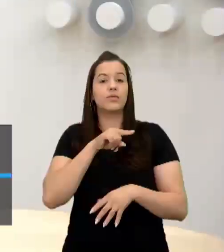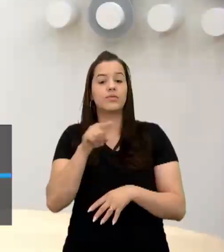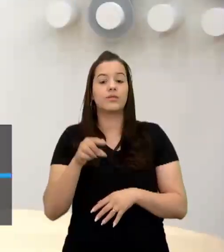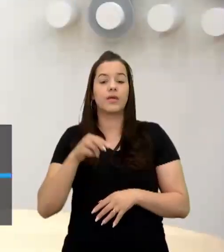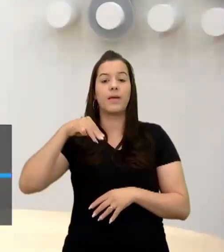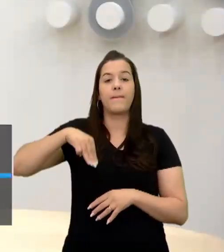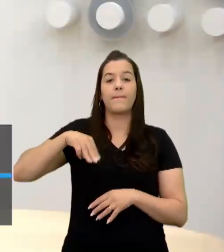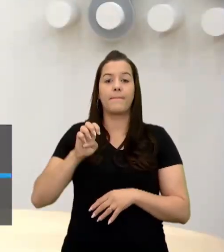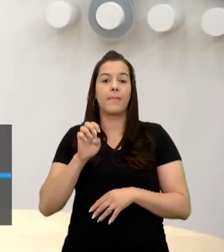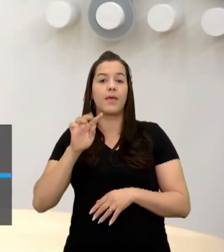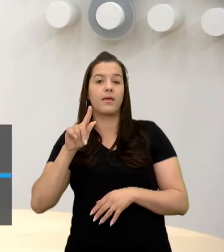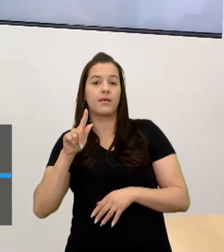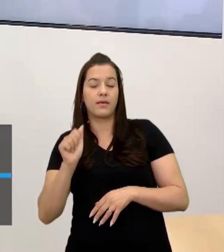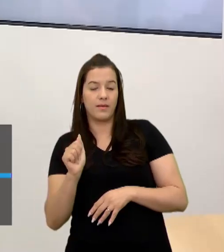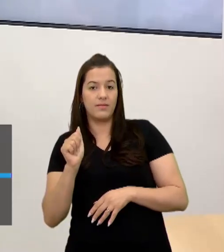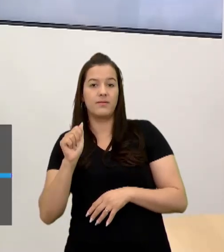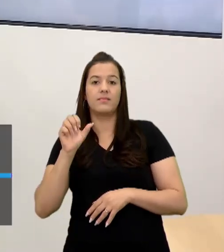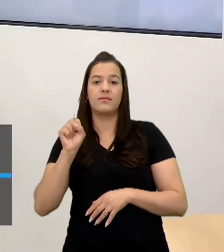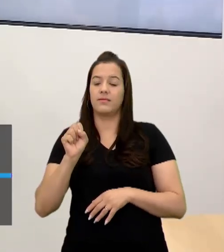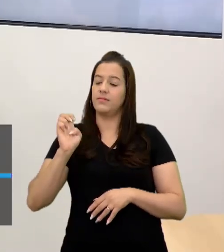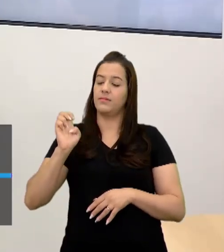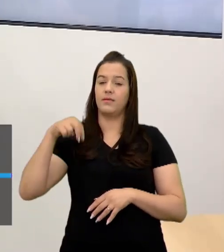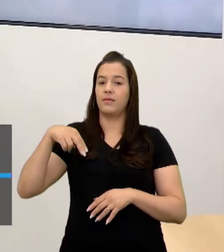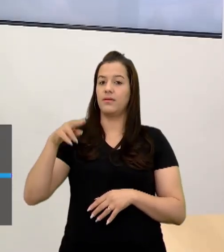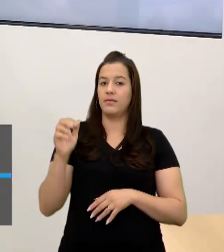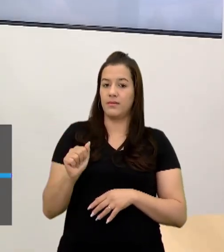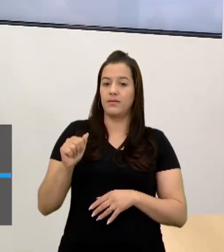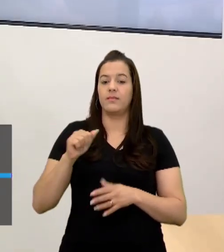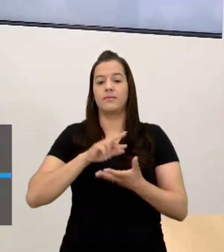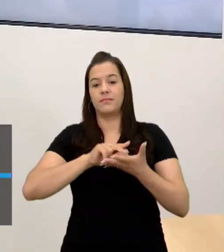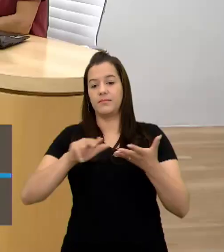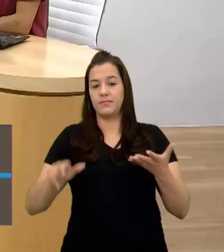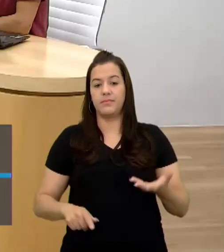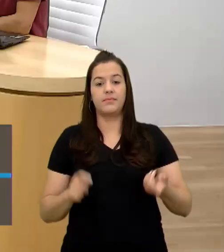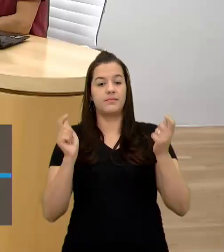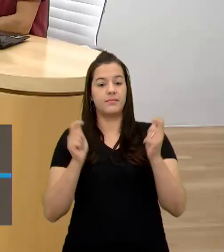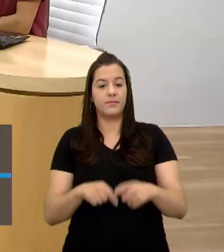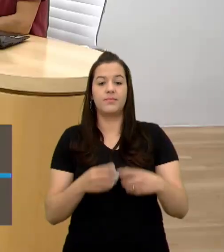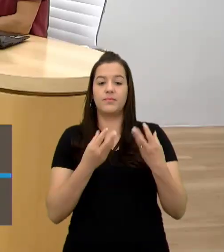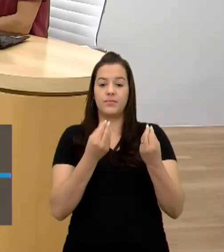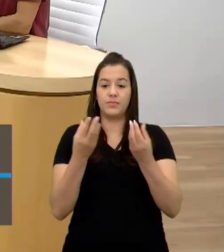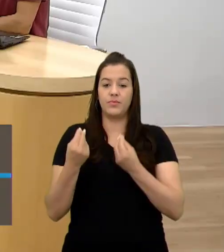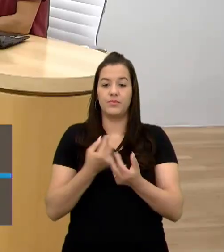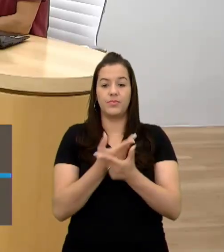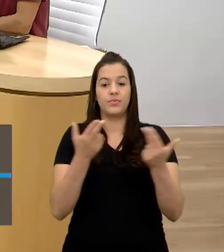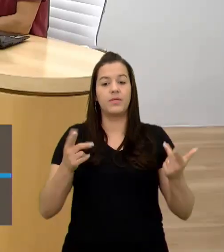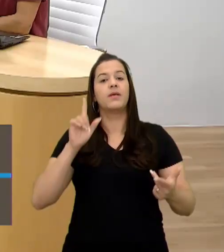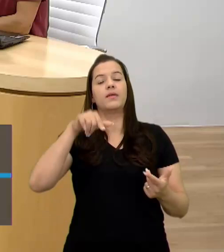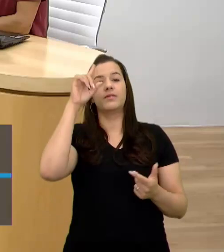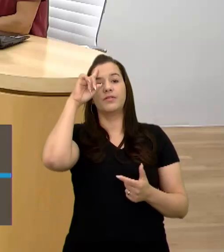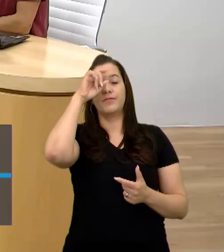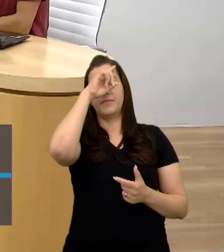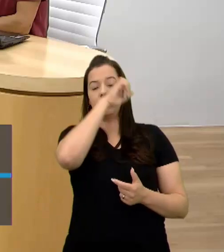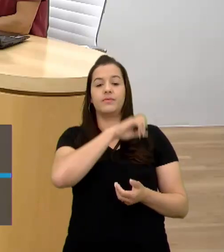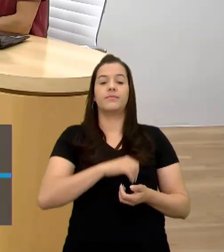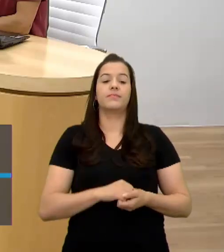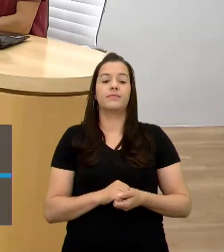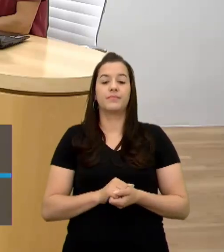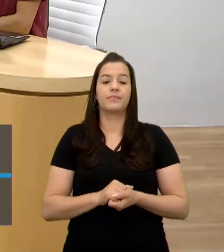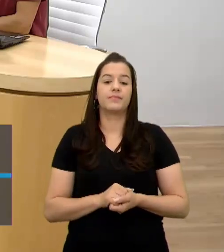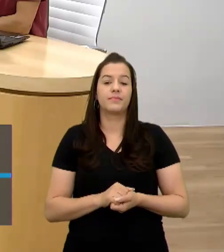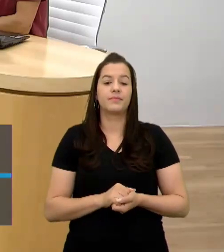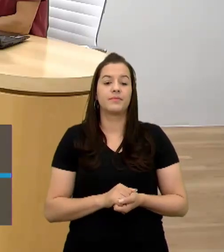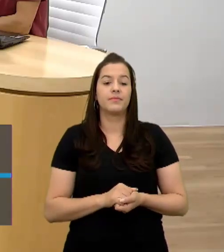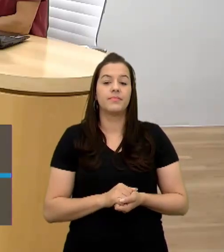50 milhões. Eita. 56 milhões e uns quebradinhos. Muita coisa. Muita coisa. É muito difícil. Ó, a professora